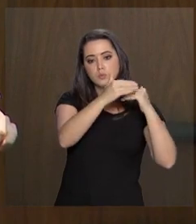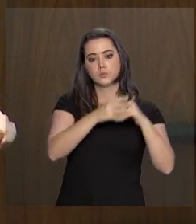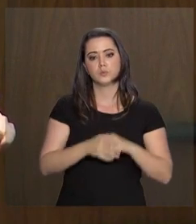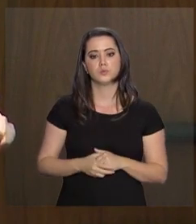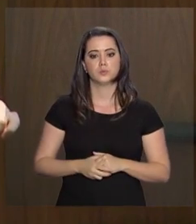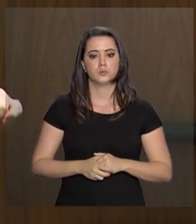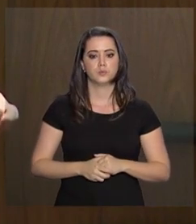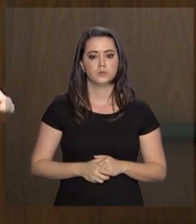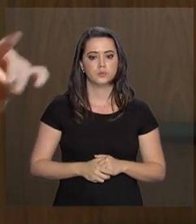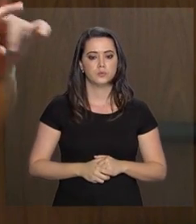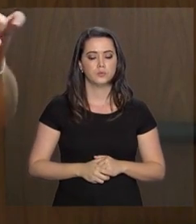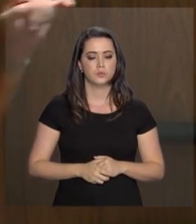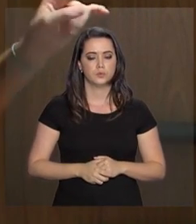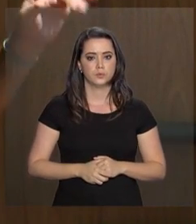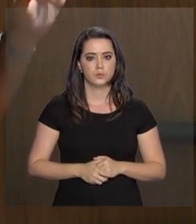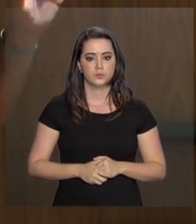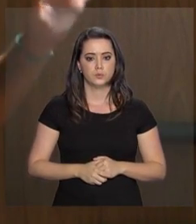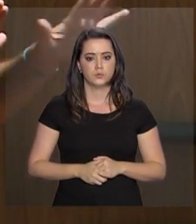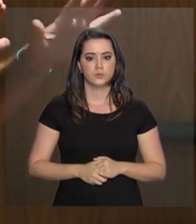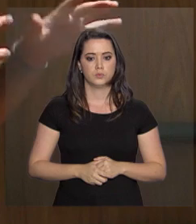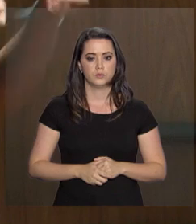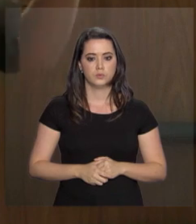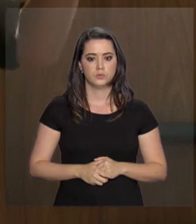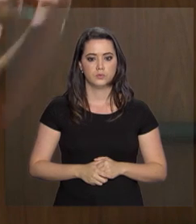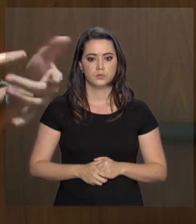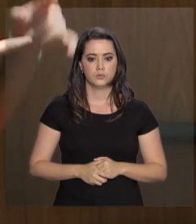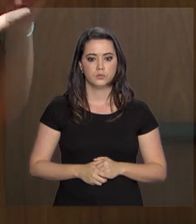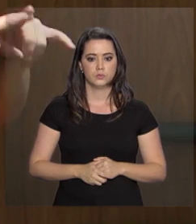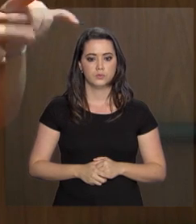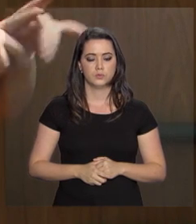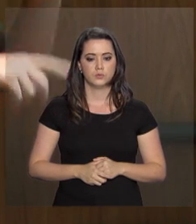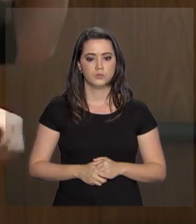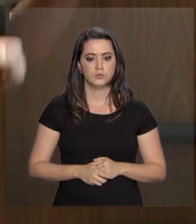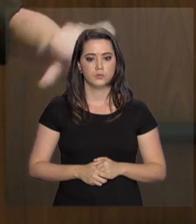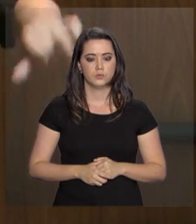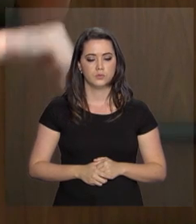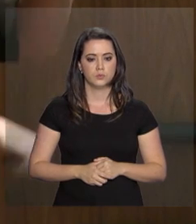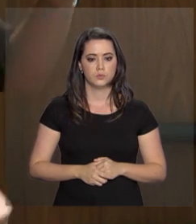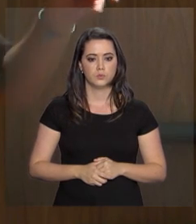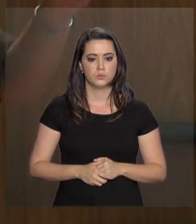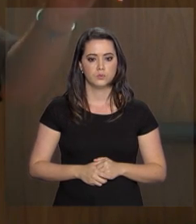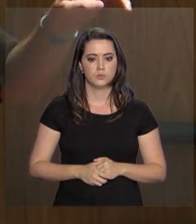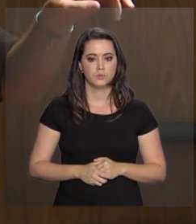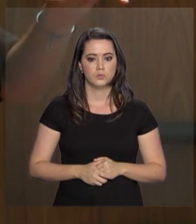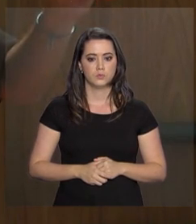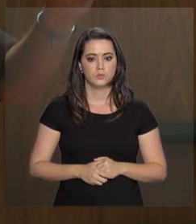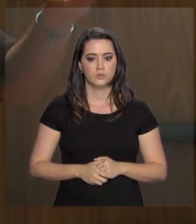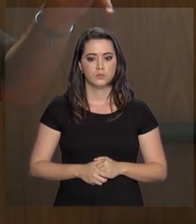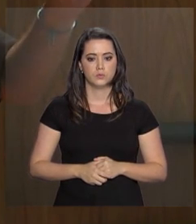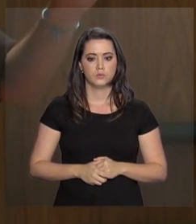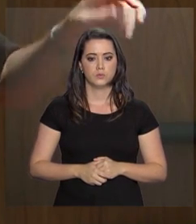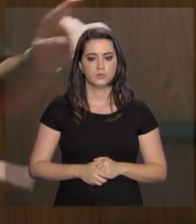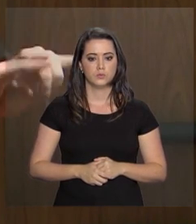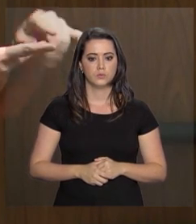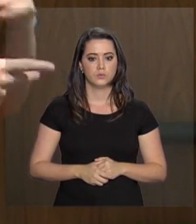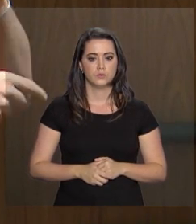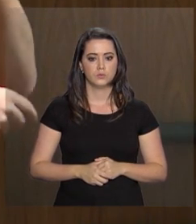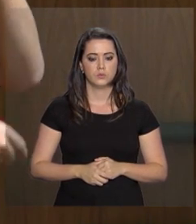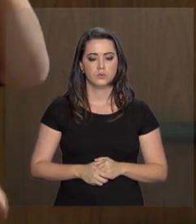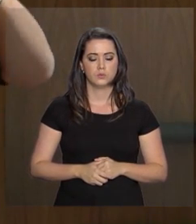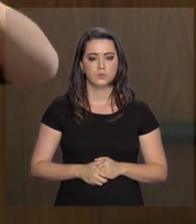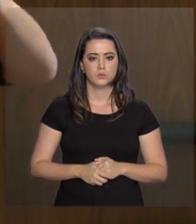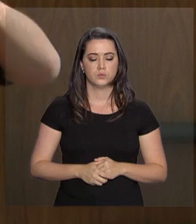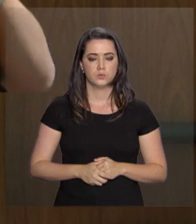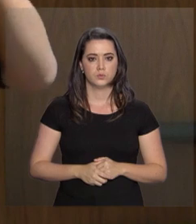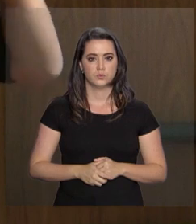O primeiro pilar, eu disse, é a reforma da Previdência. O segundo pilar são as privatizações aceleradas. O terceiro pilar,